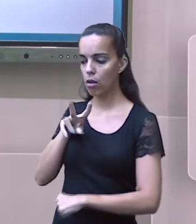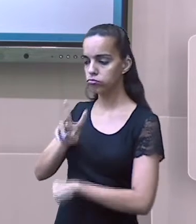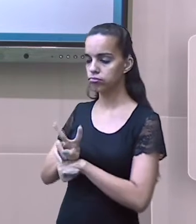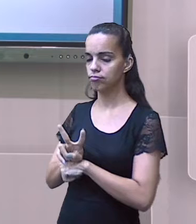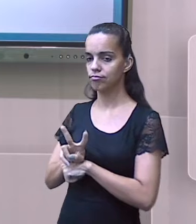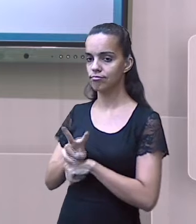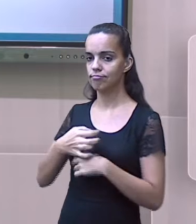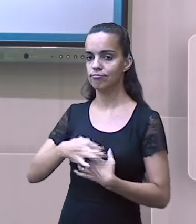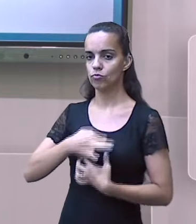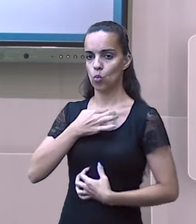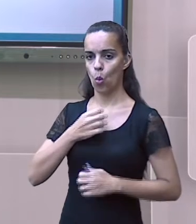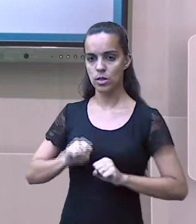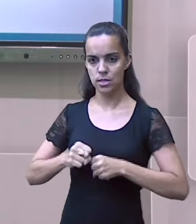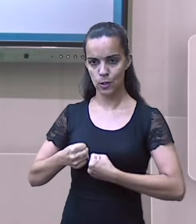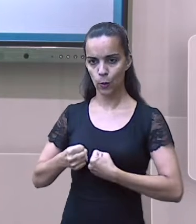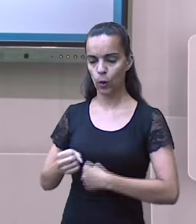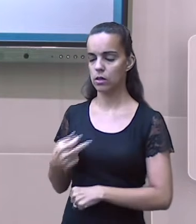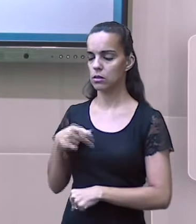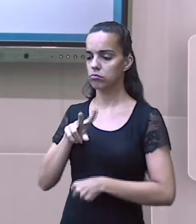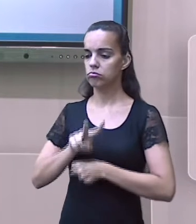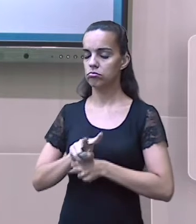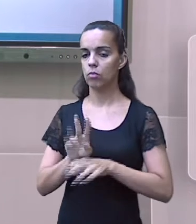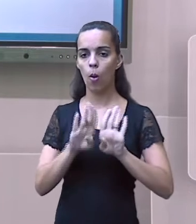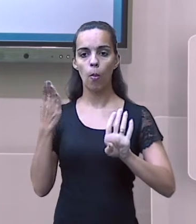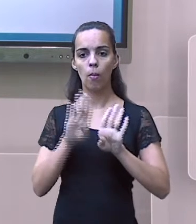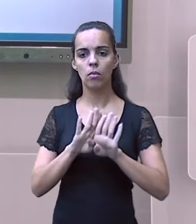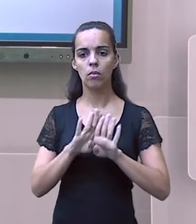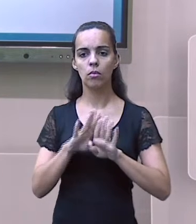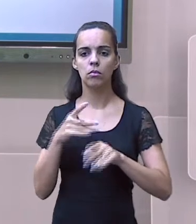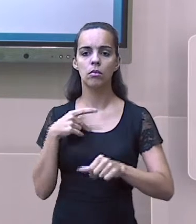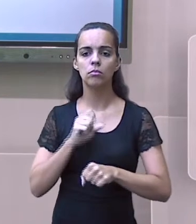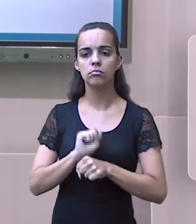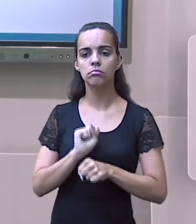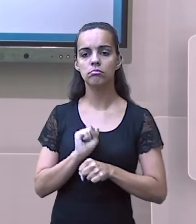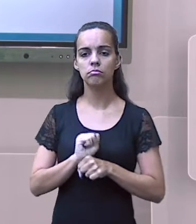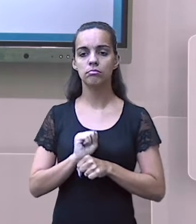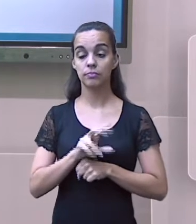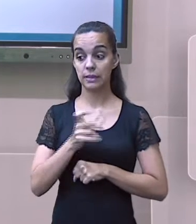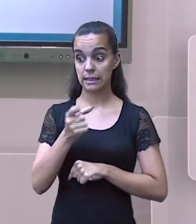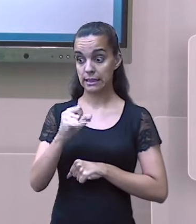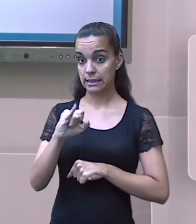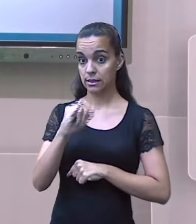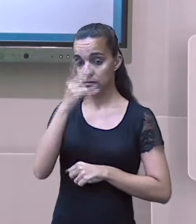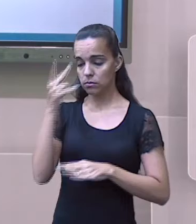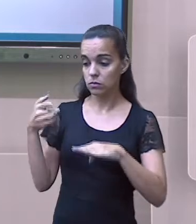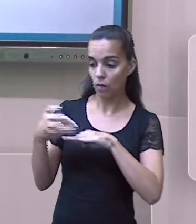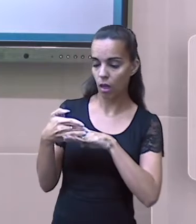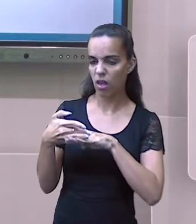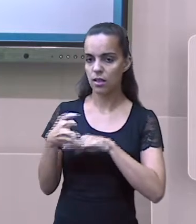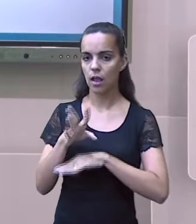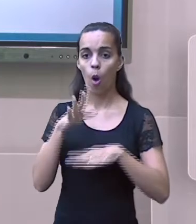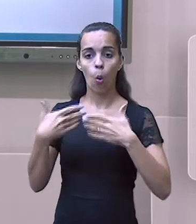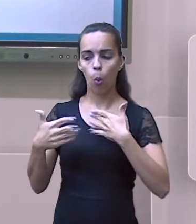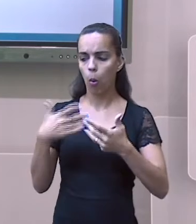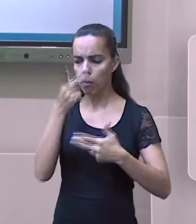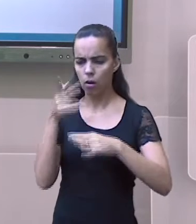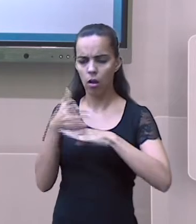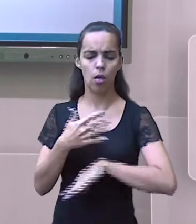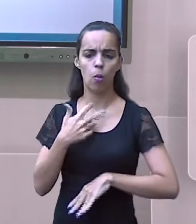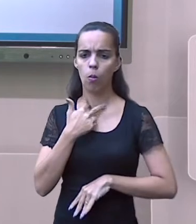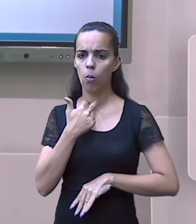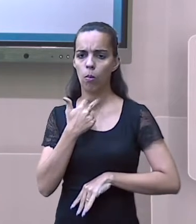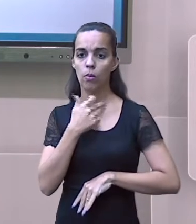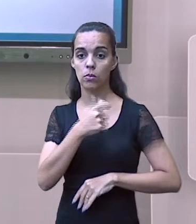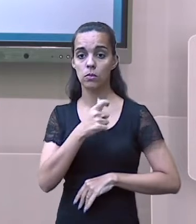daquele bairro. Então, geralmente, condomínio fechado ele tem uma segurança maior. Tá? Ele não é um local